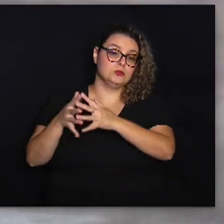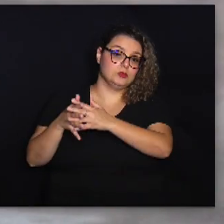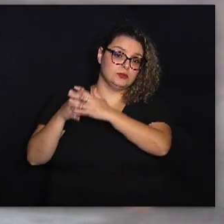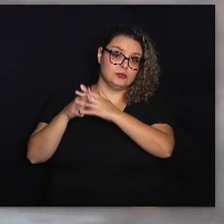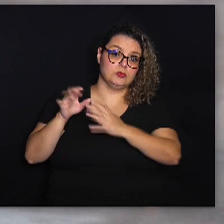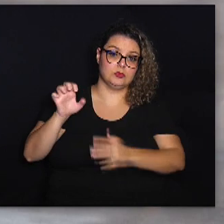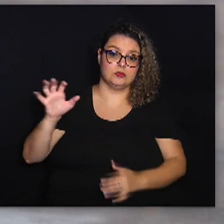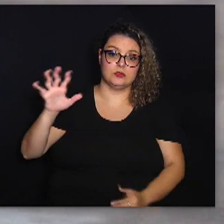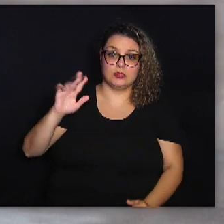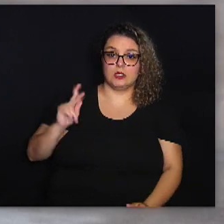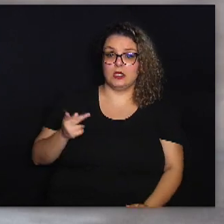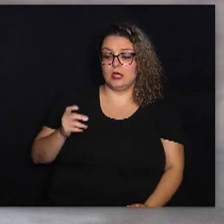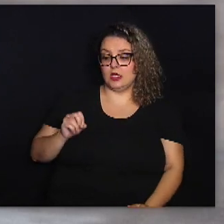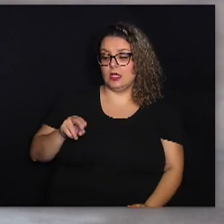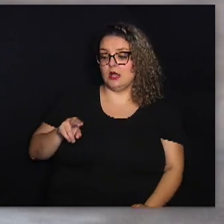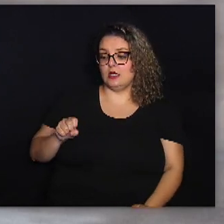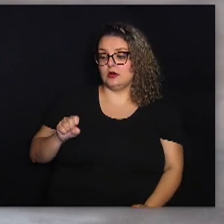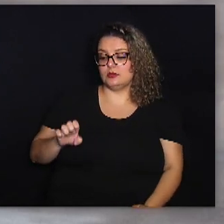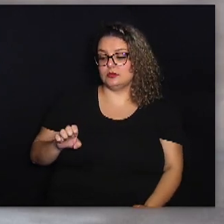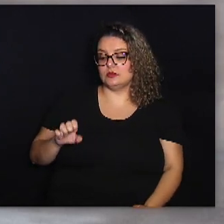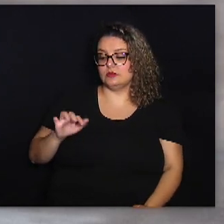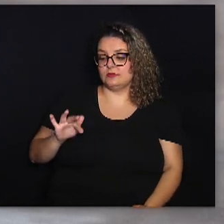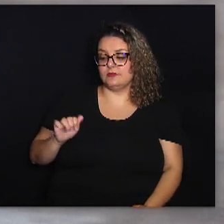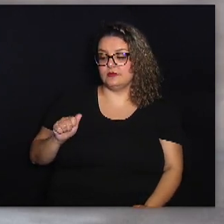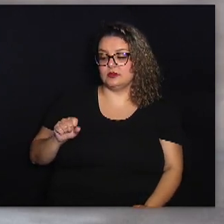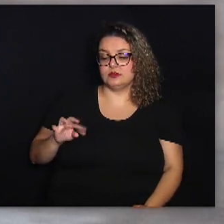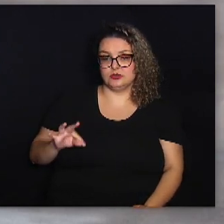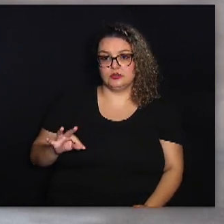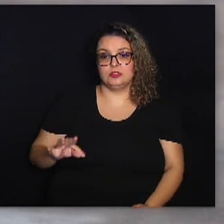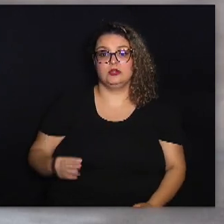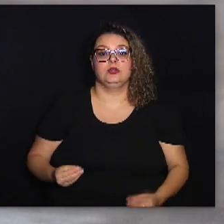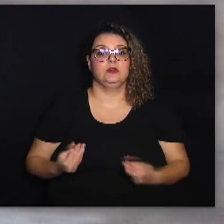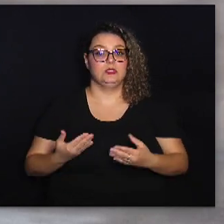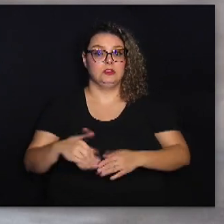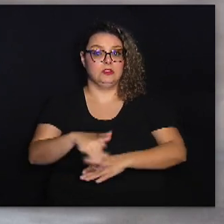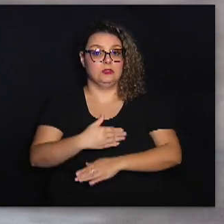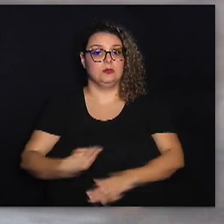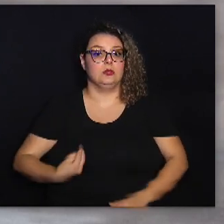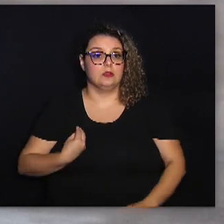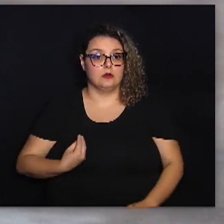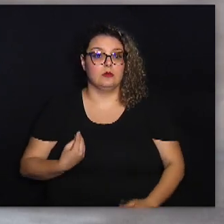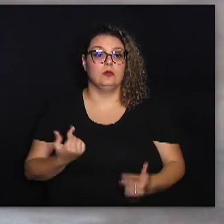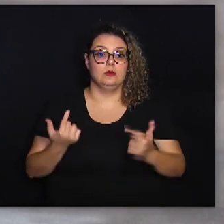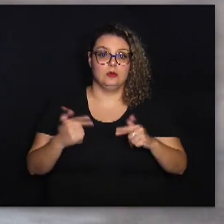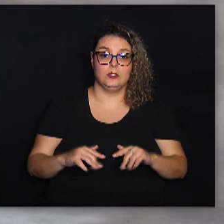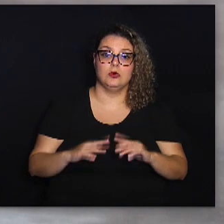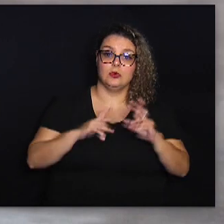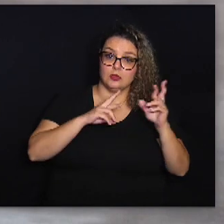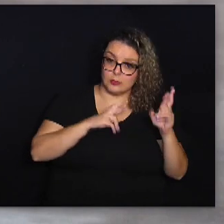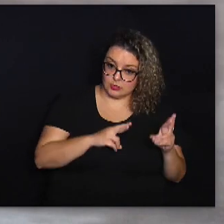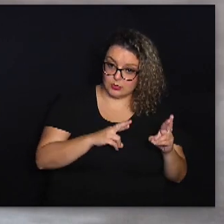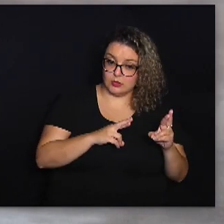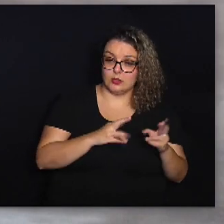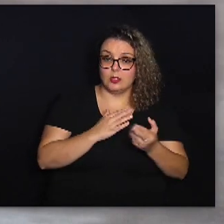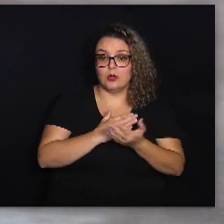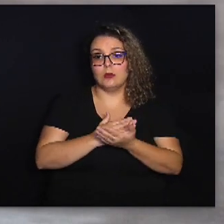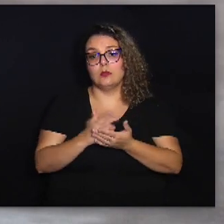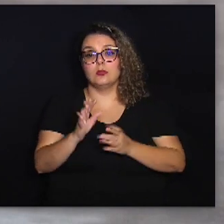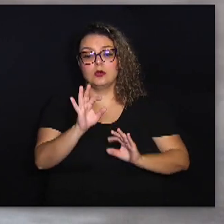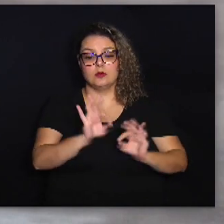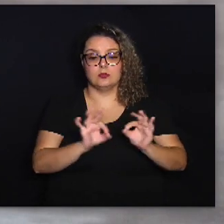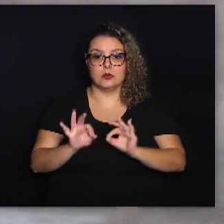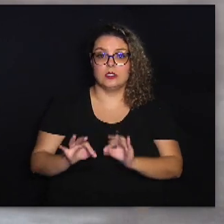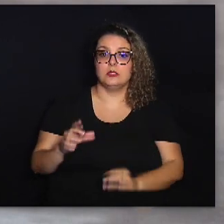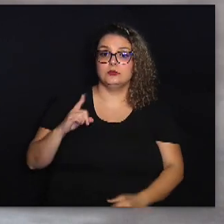Housing First, que oferece uma moradia para a população em situação de rua, para que ela possa ter um local onde dormir, para começar a se organizar.